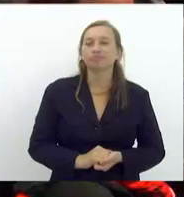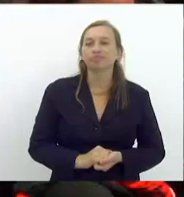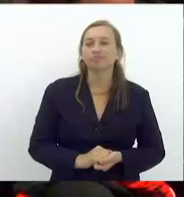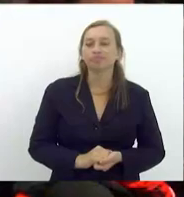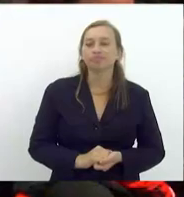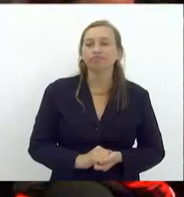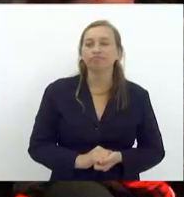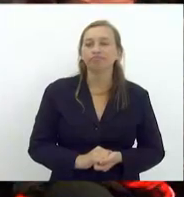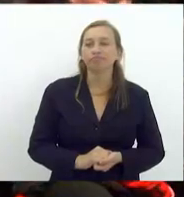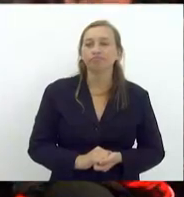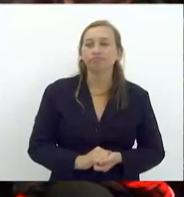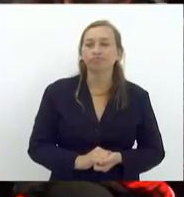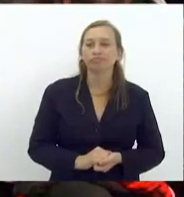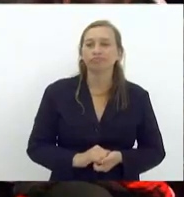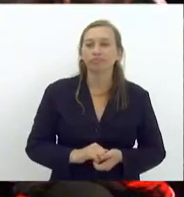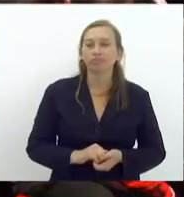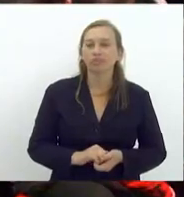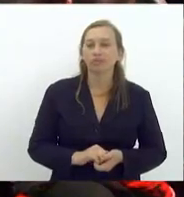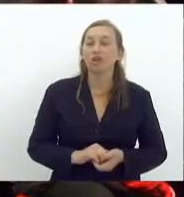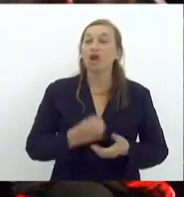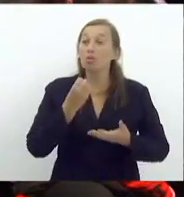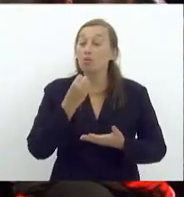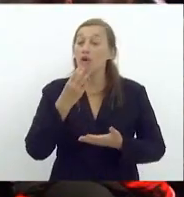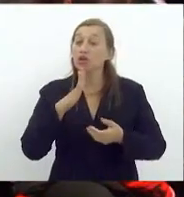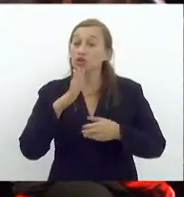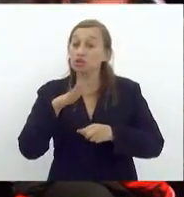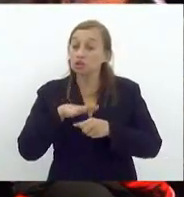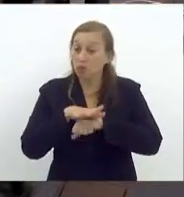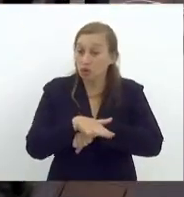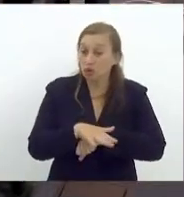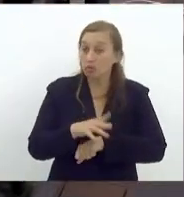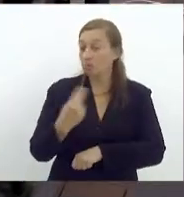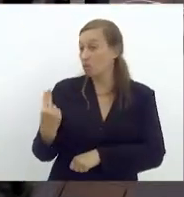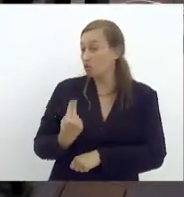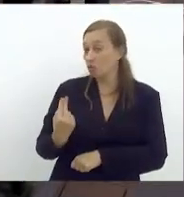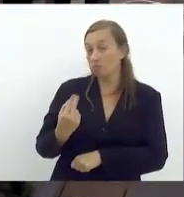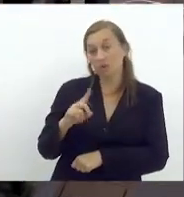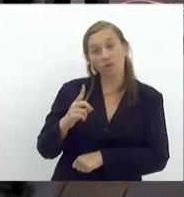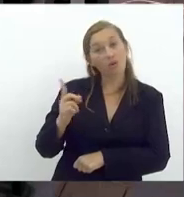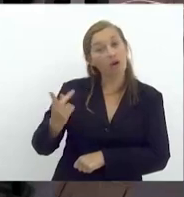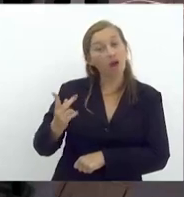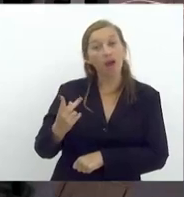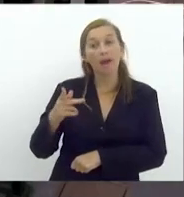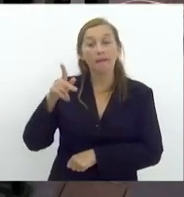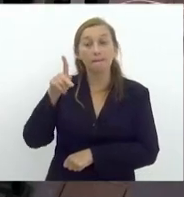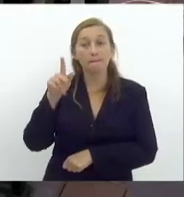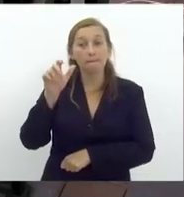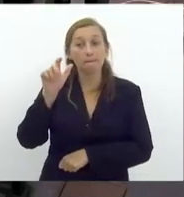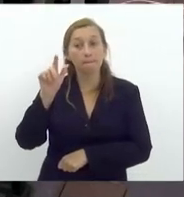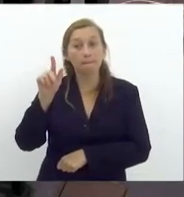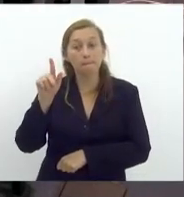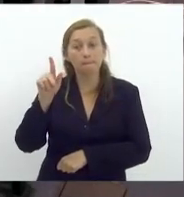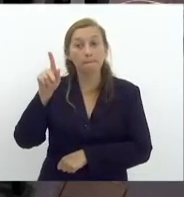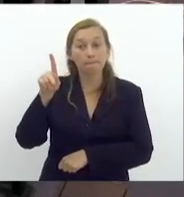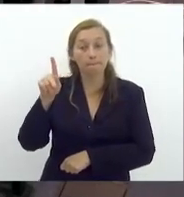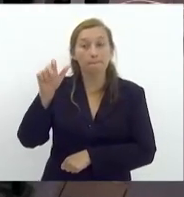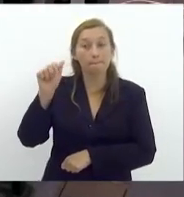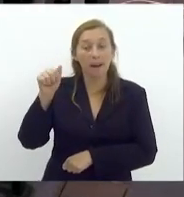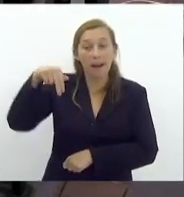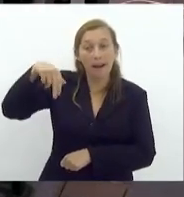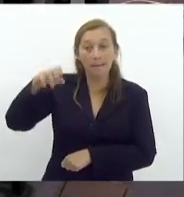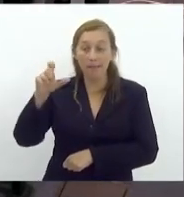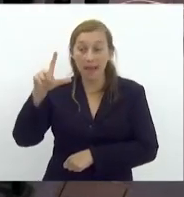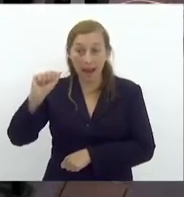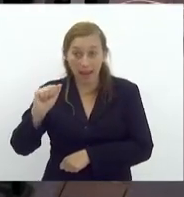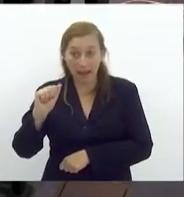do audiovisual gente boa noite meu nome não é Pâmela Lara gente eu sou Pamela olara vocês escolhem Pâmela meu nome